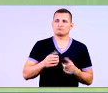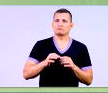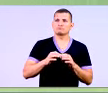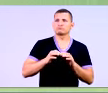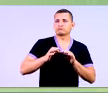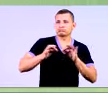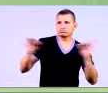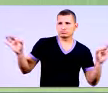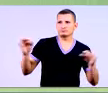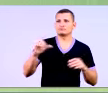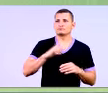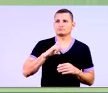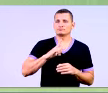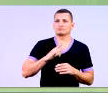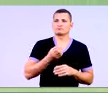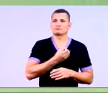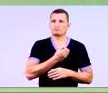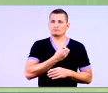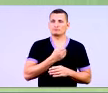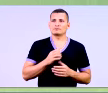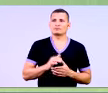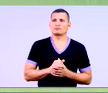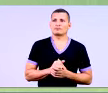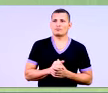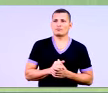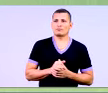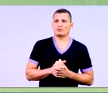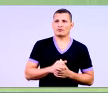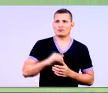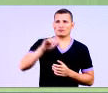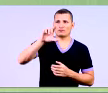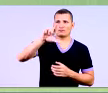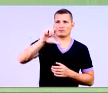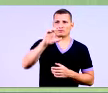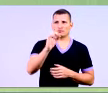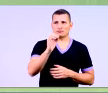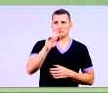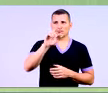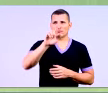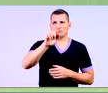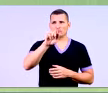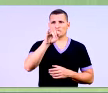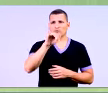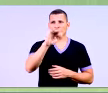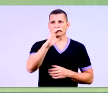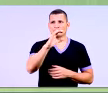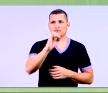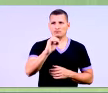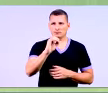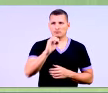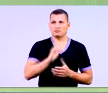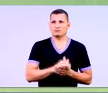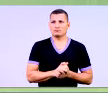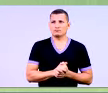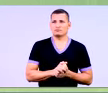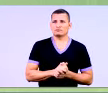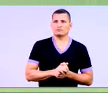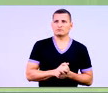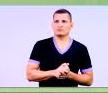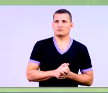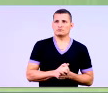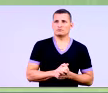eurozona lógico ele armazena o zero pra